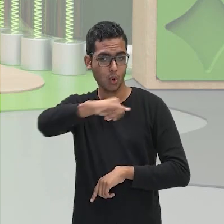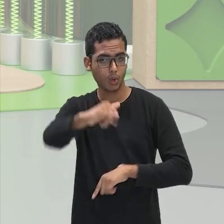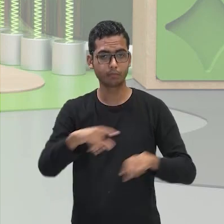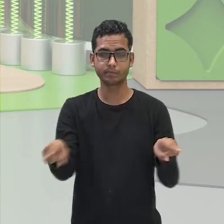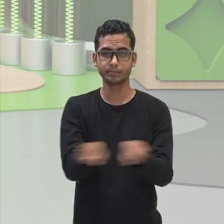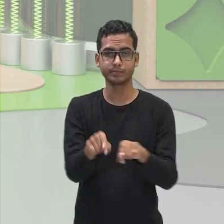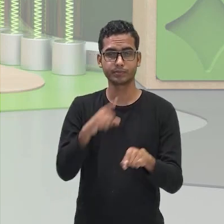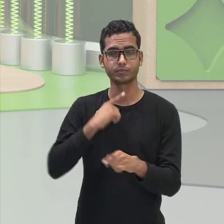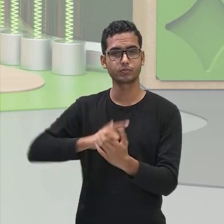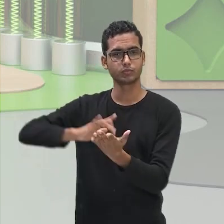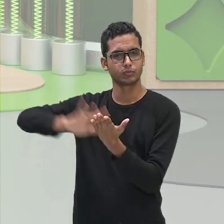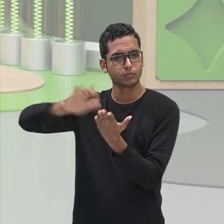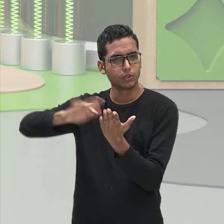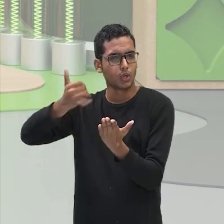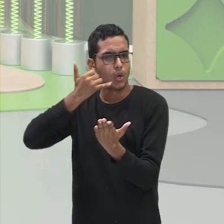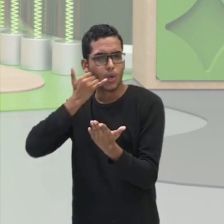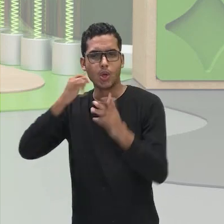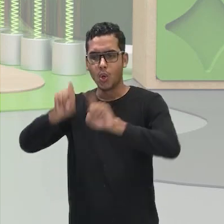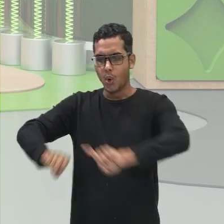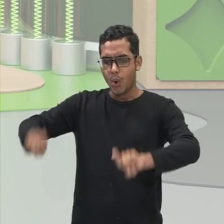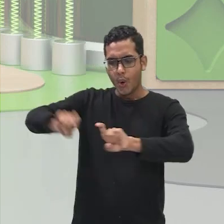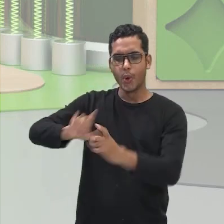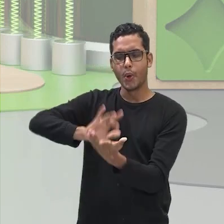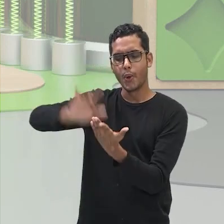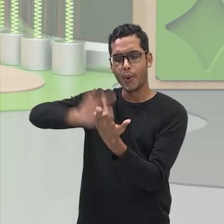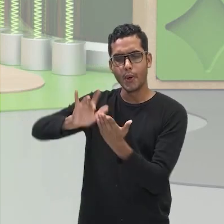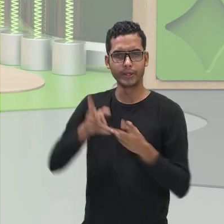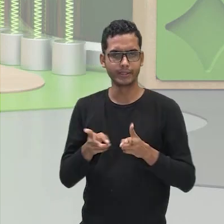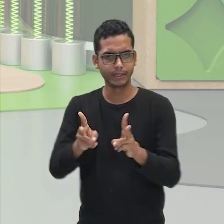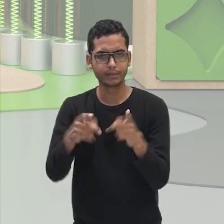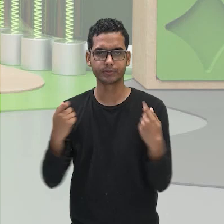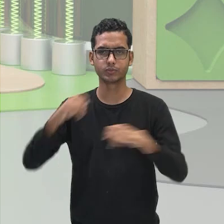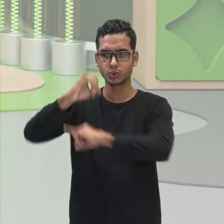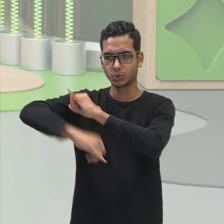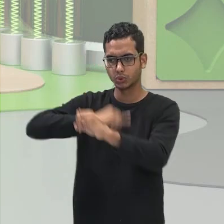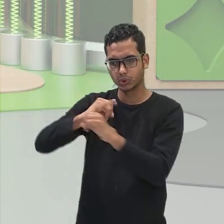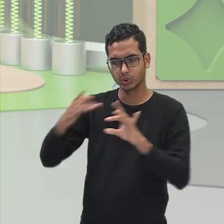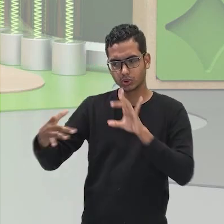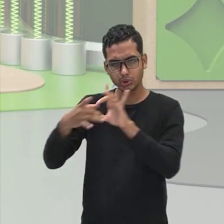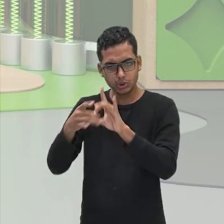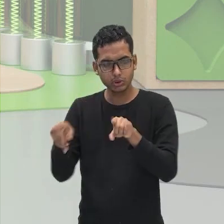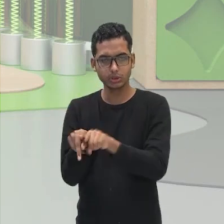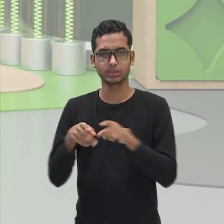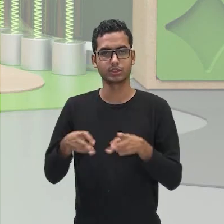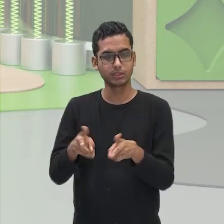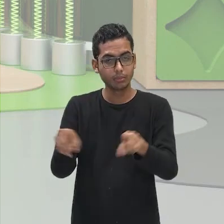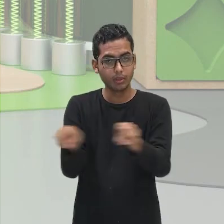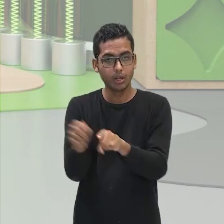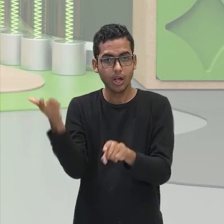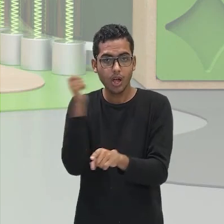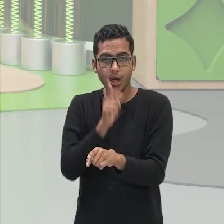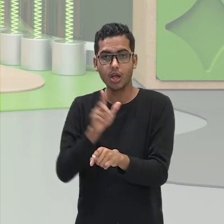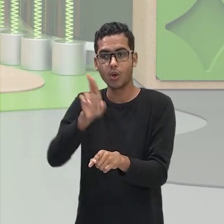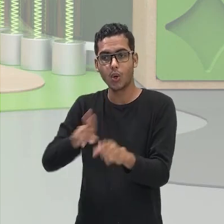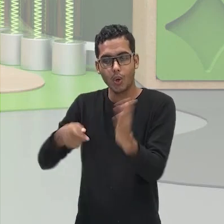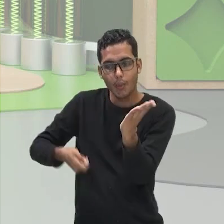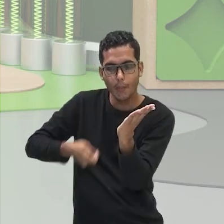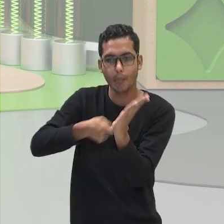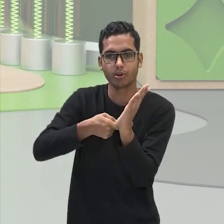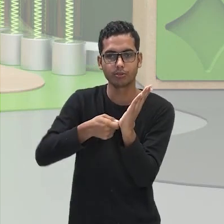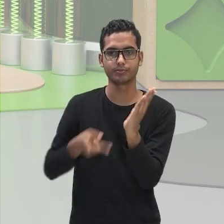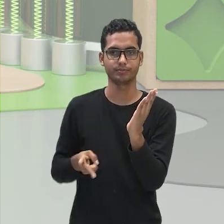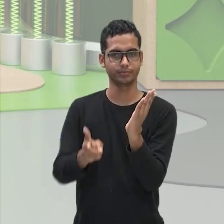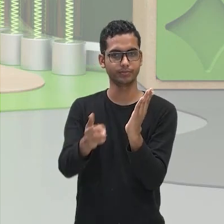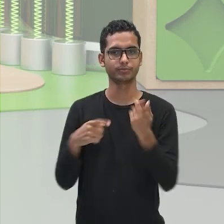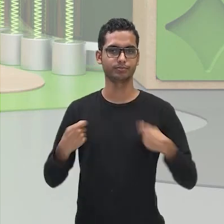os tablets, os computadores, vão precisar estar conectados, serem conectados numa fonte de energia para que eles possam funcionar. E também